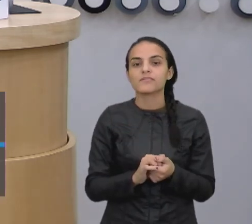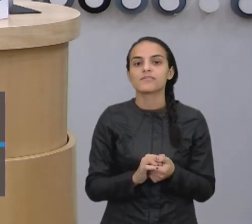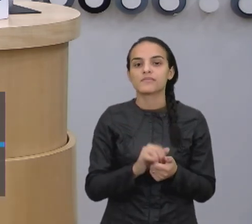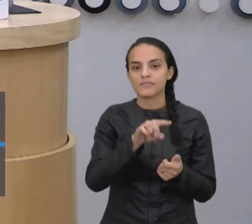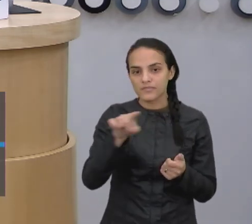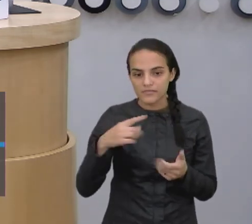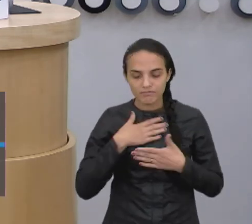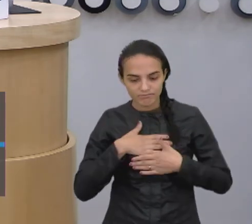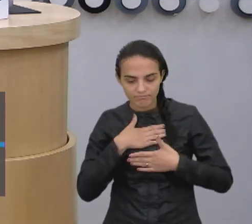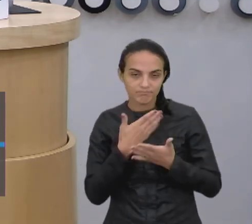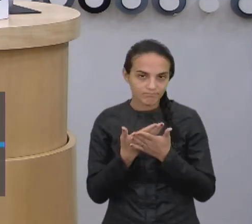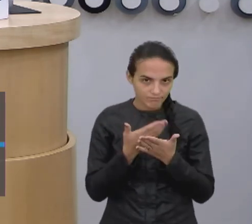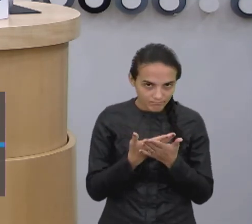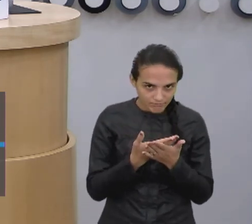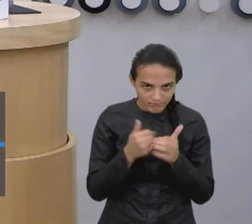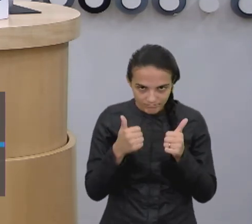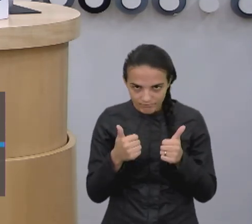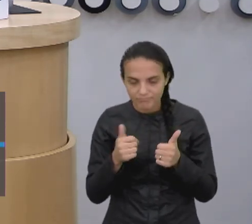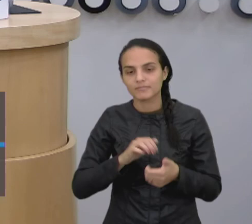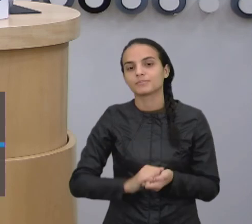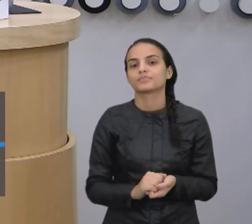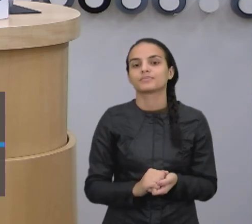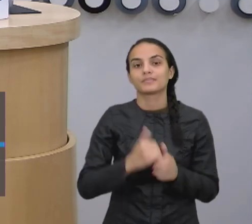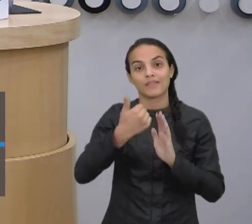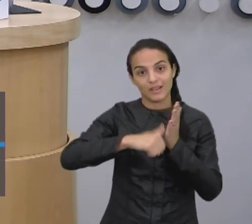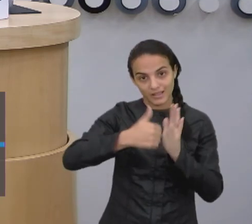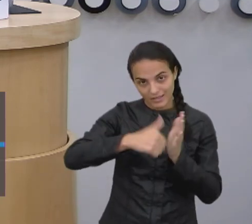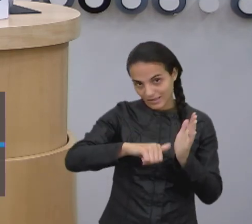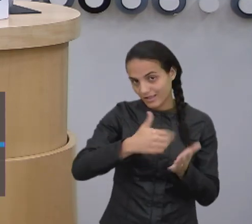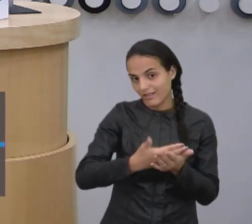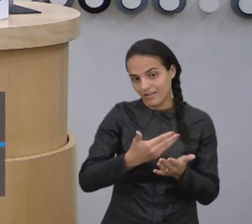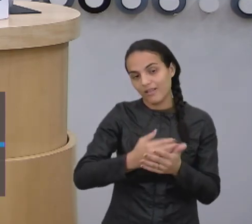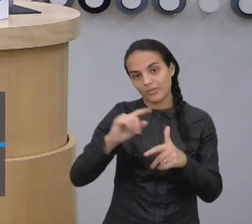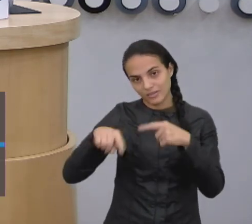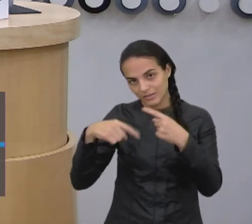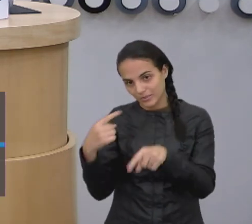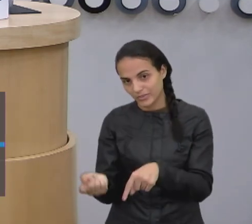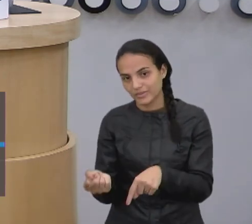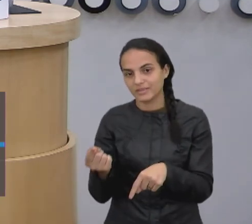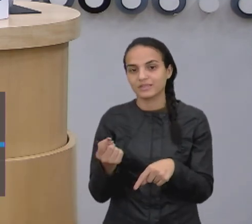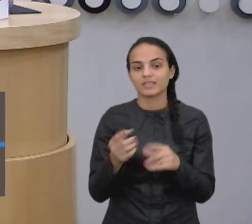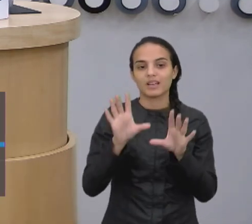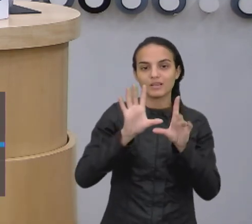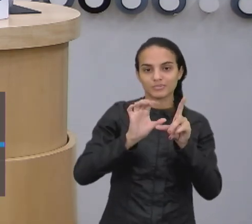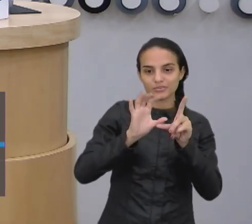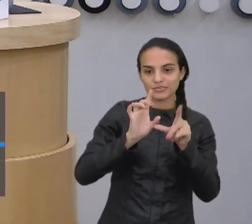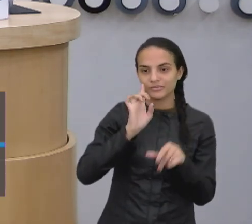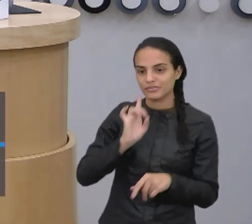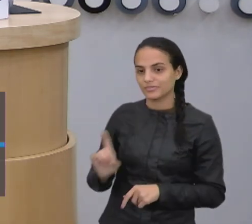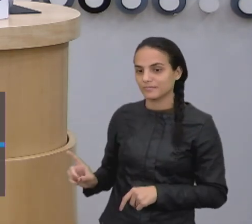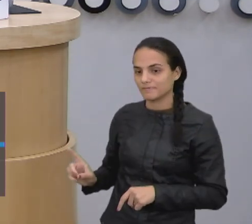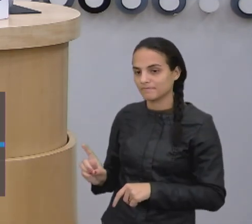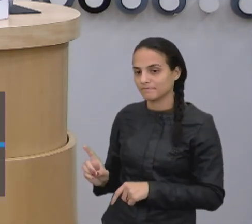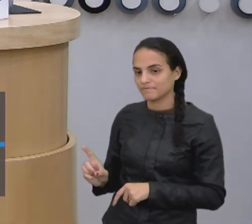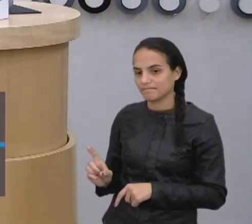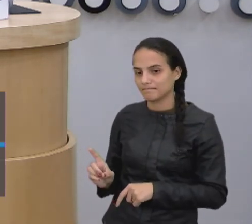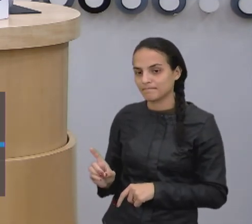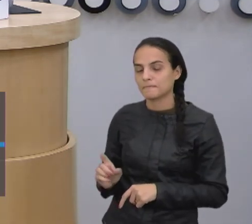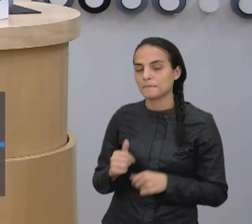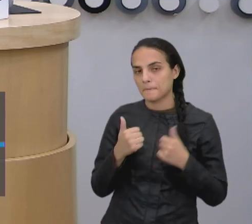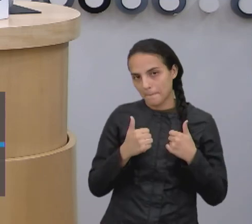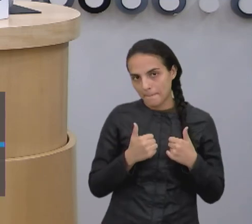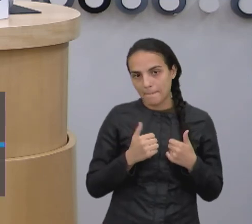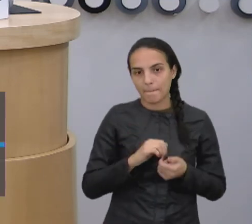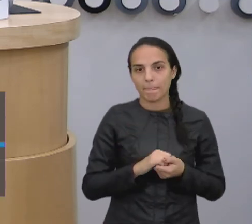que vocês tenham gostado desta aula. Não deixe de avaliar aqui pelo QR Code que vai aparecer na tela de vocês,